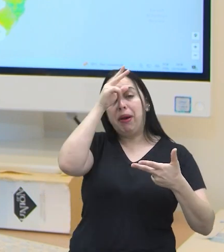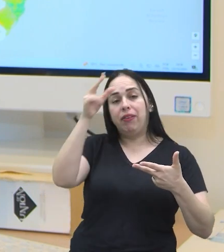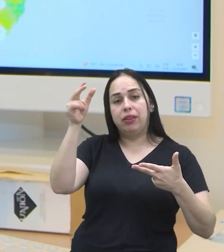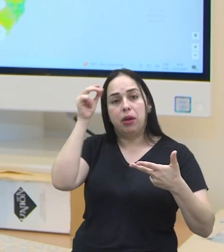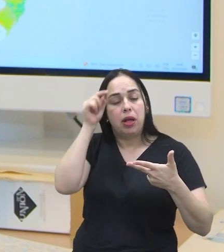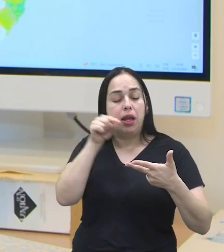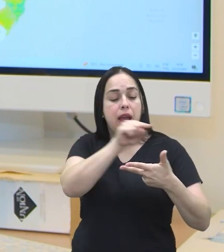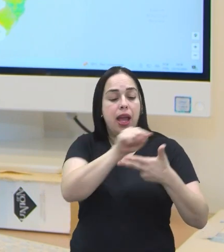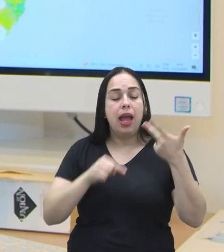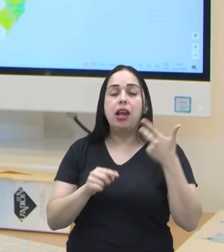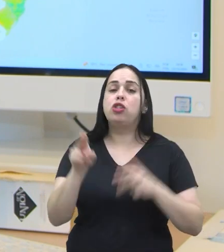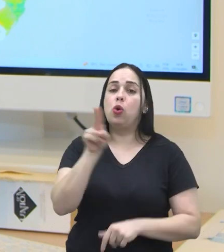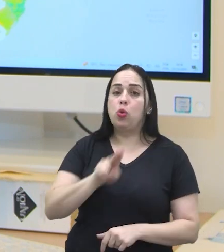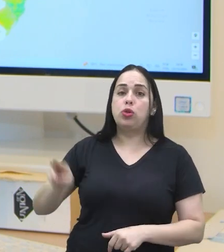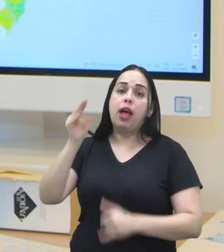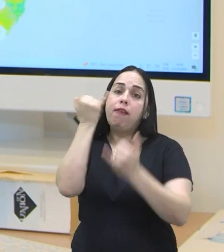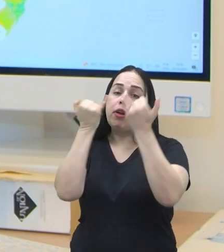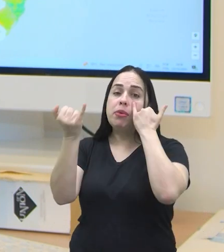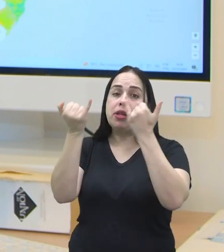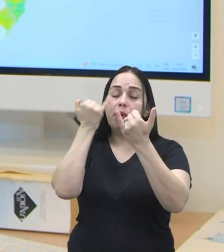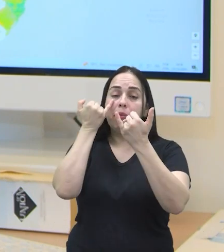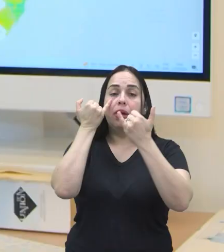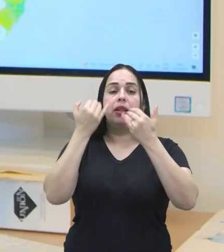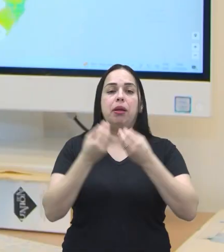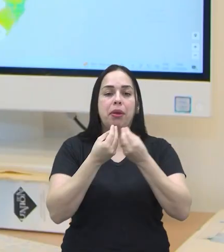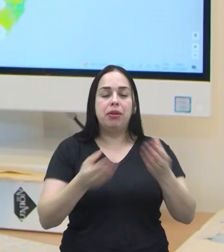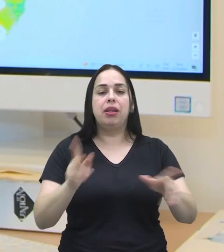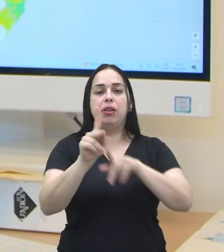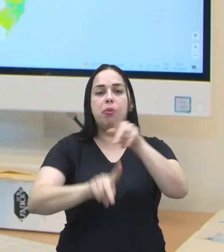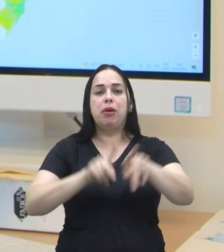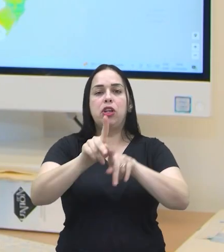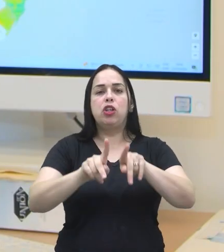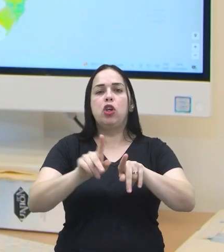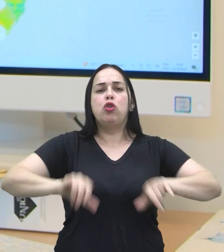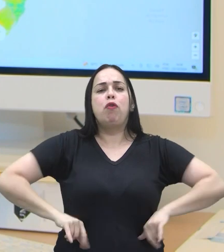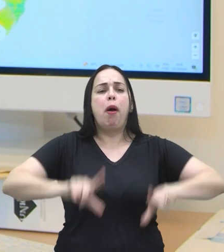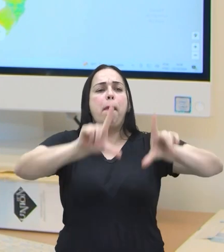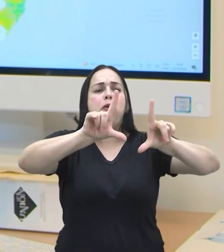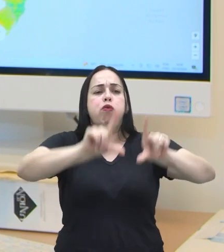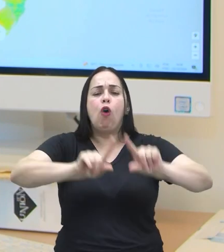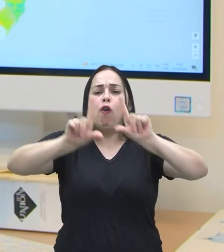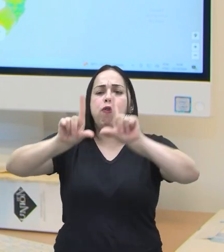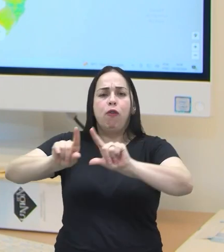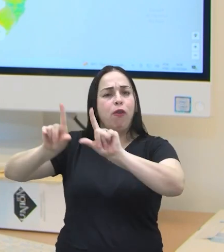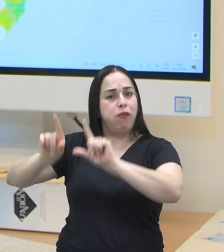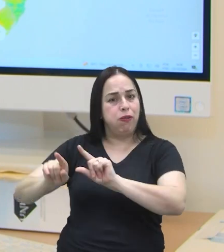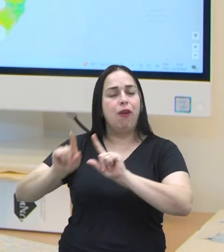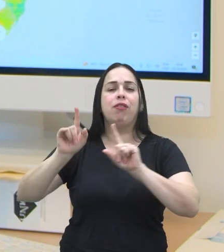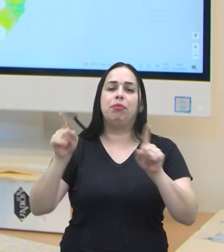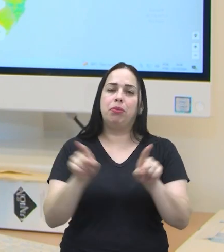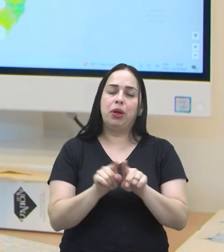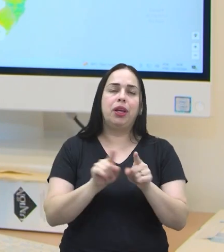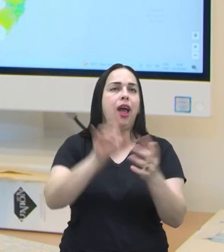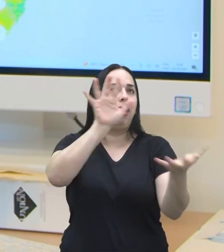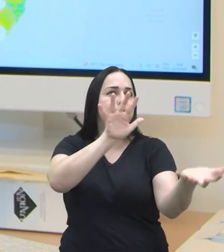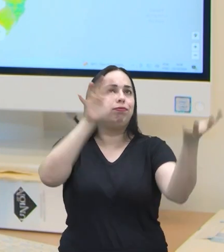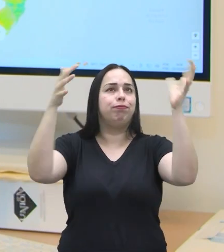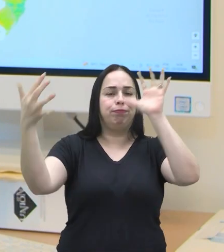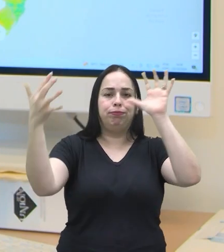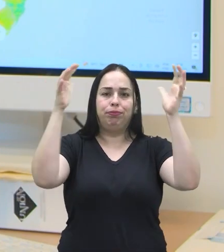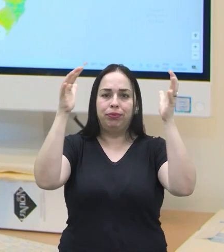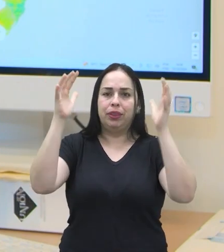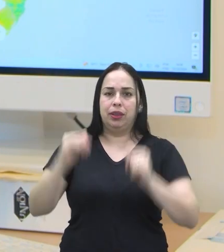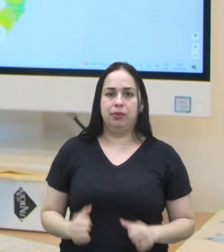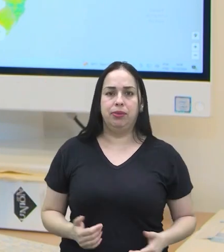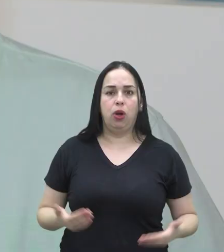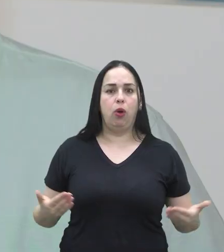estadual ou municipal, possa utilizar dessas informações para que a população sofra sempre o menos possível com as mudanças climáticas